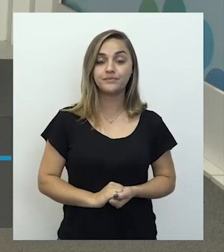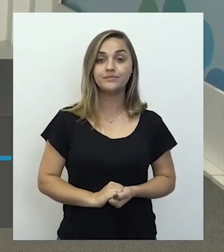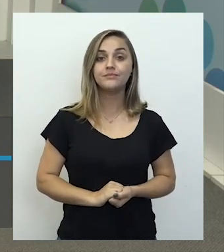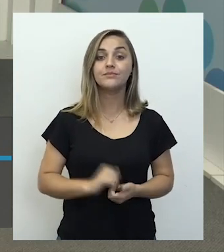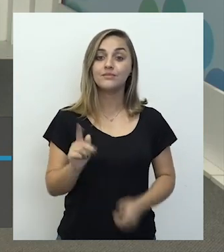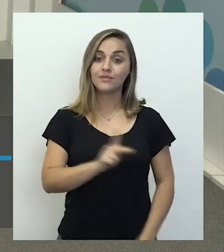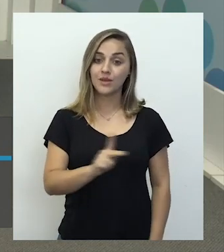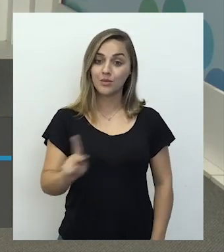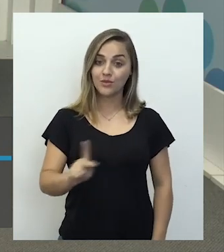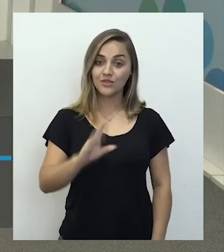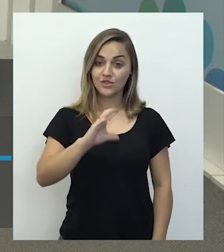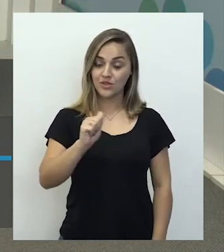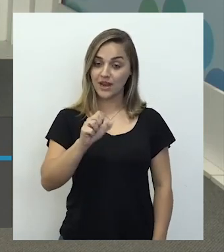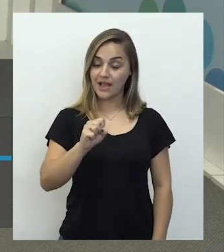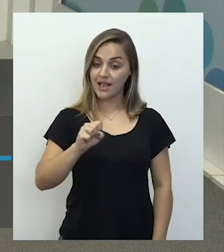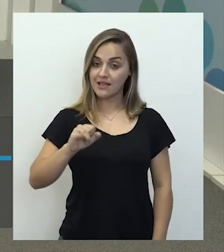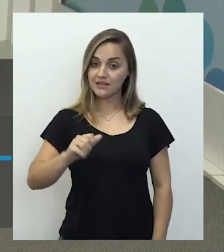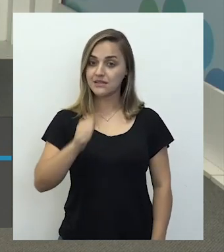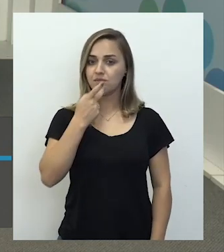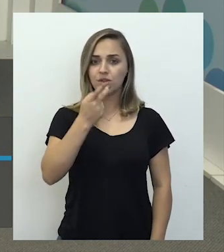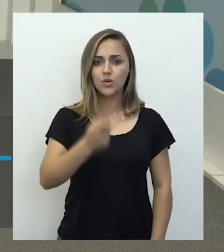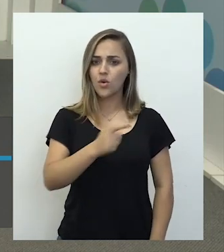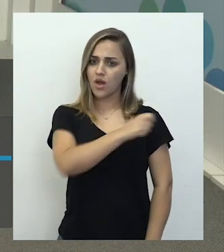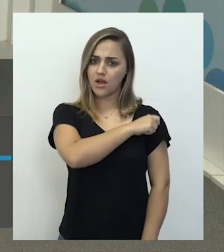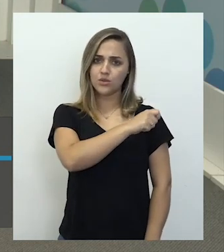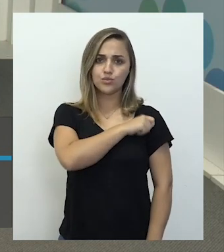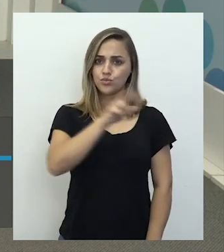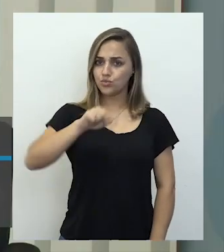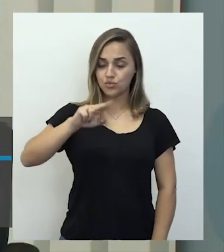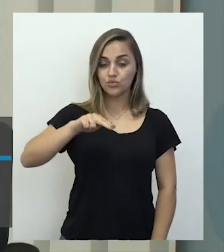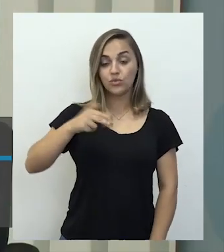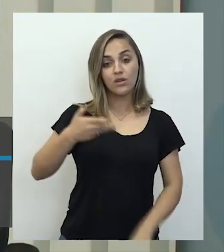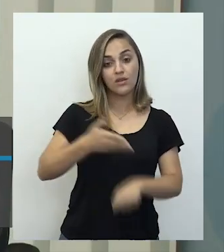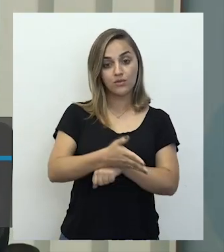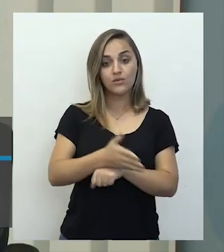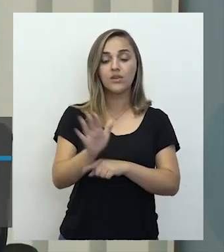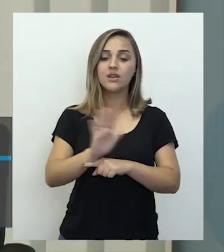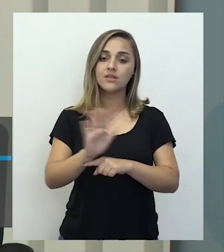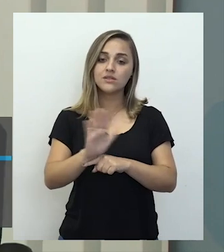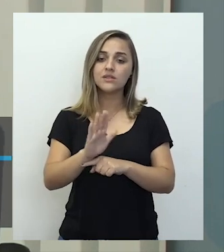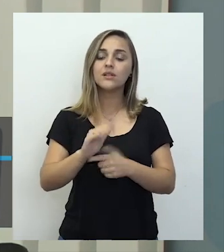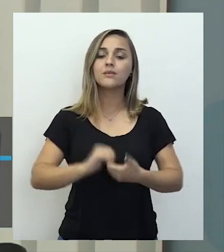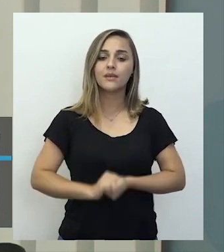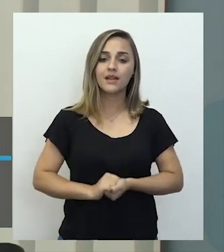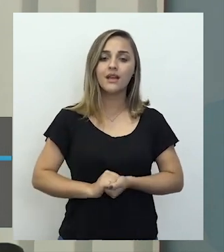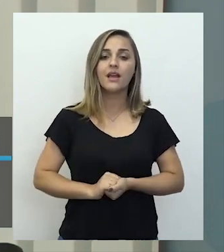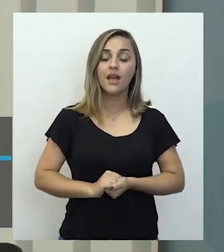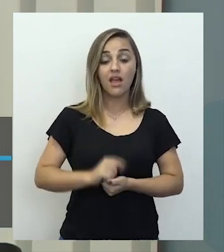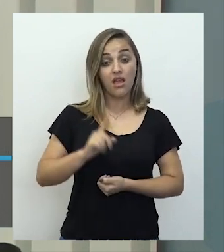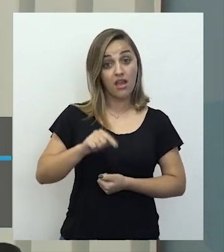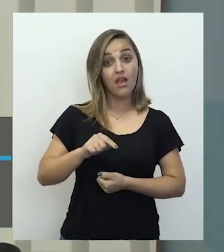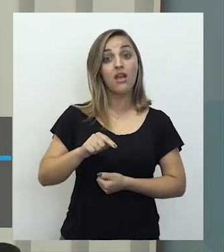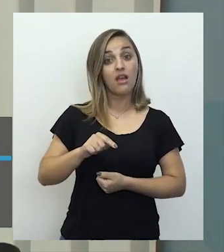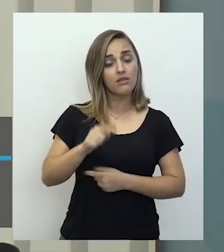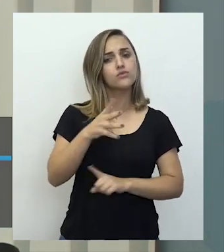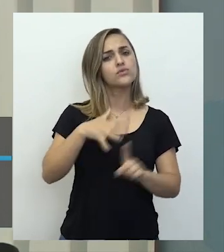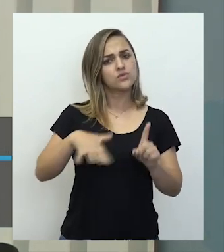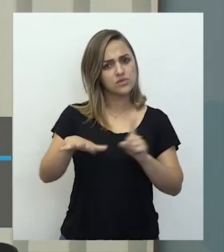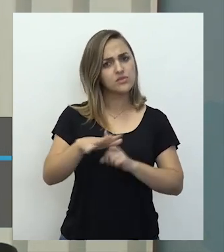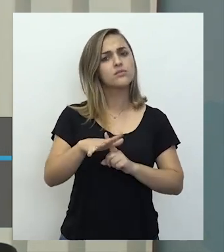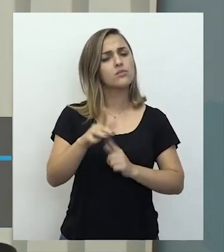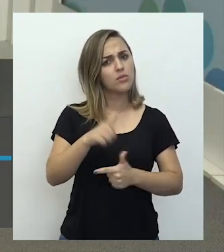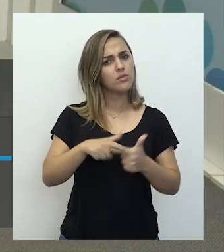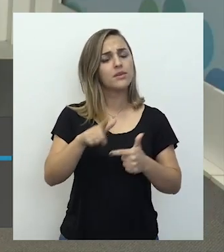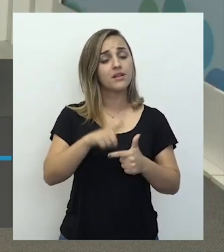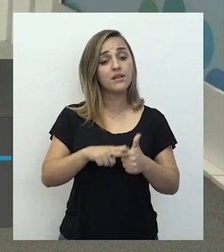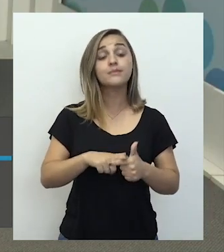Você dizer que os alunos dela nunca foram ao cinema é demonstrativo de um certo problema, né, social. Sim, né? Sim, porque a gente estava